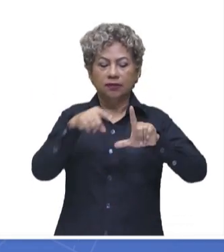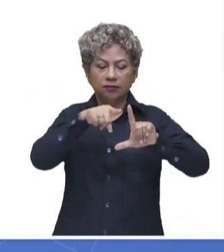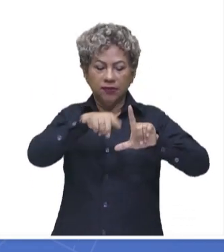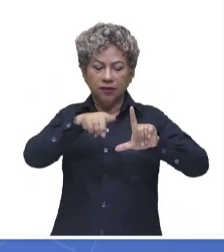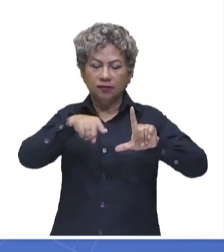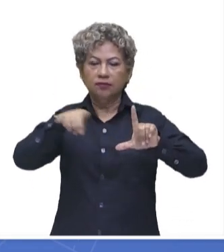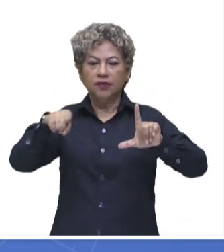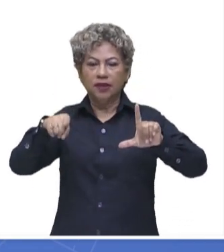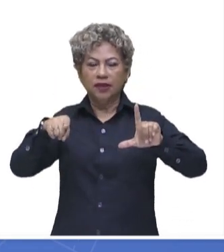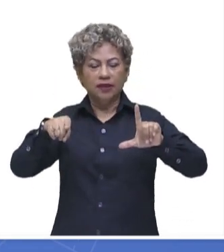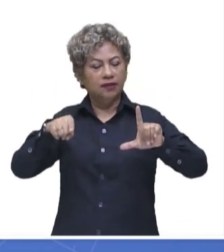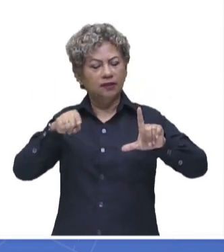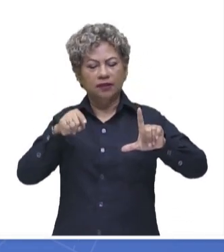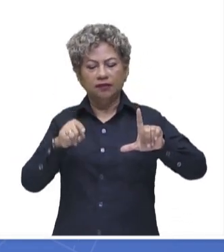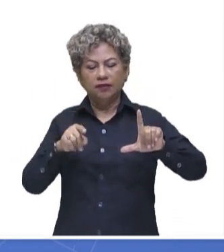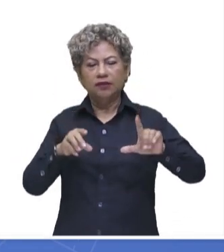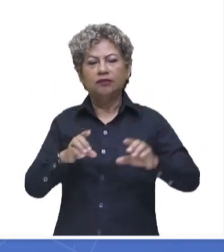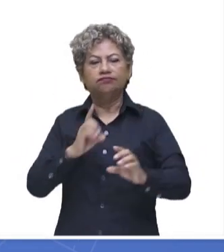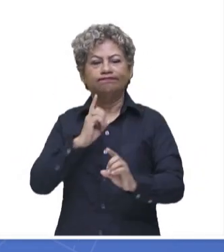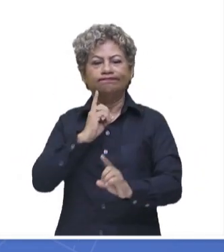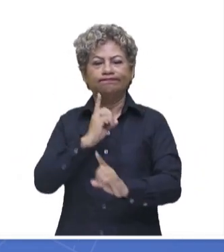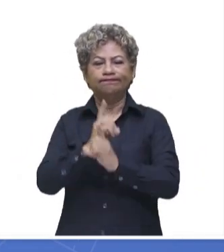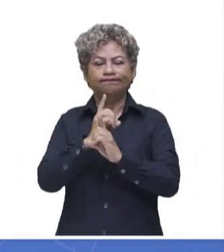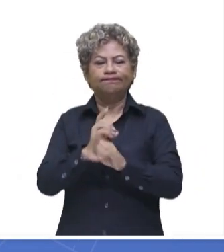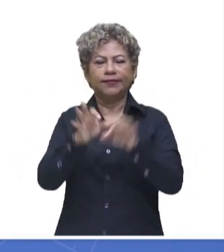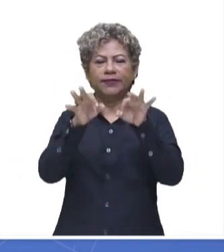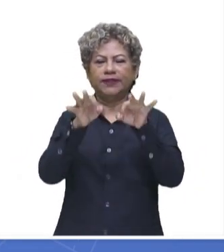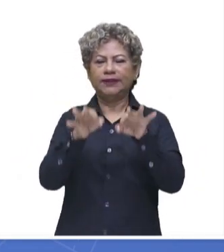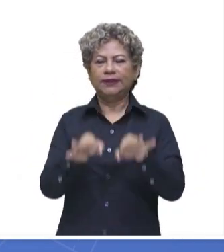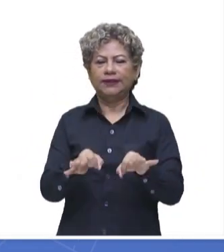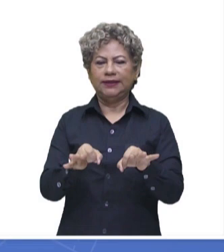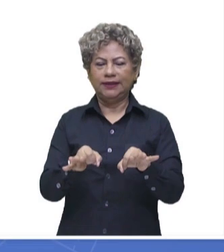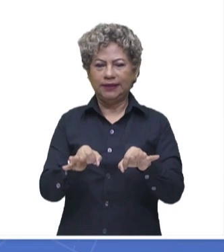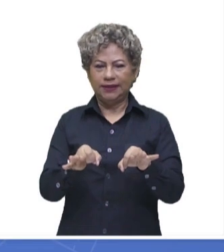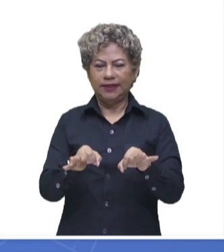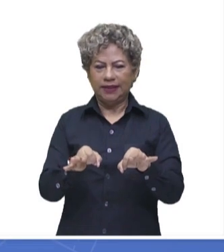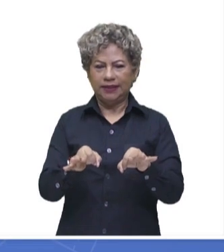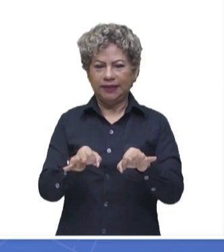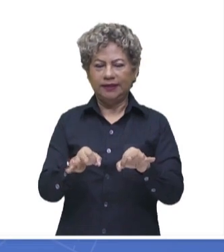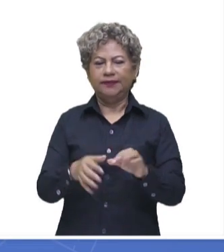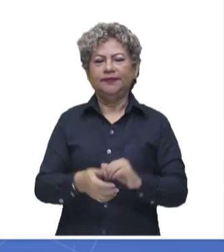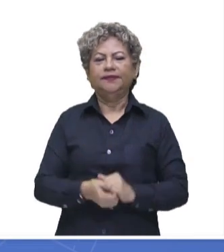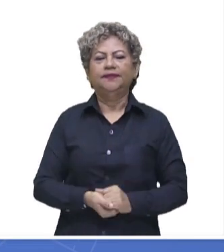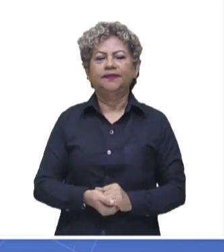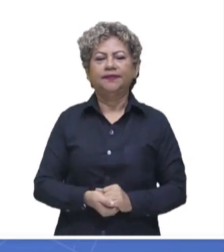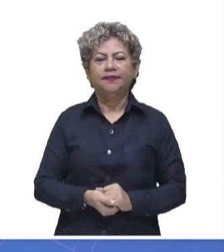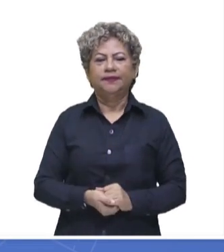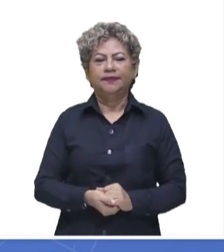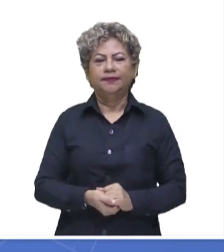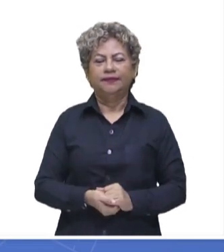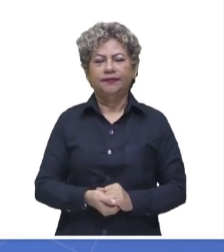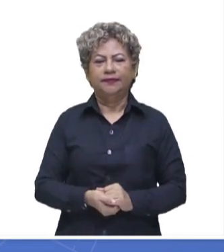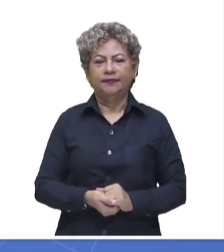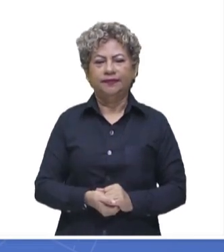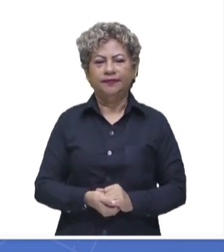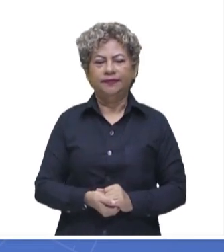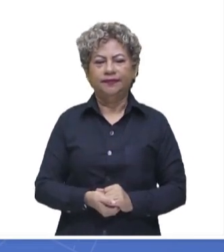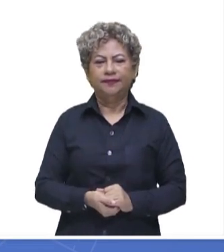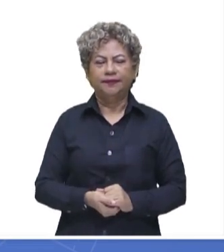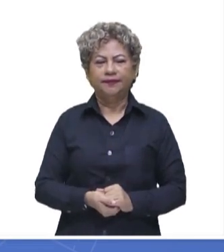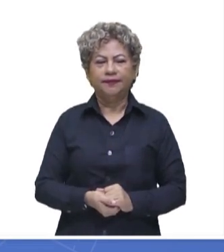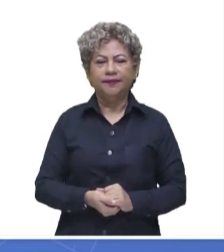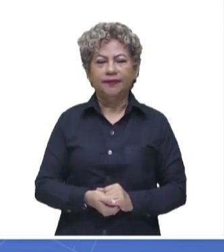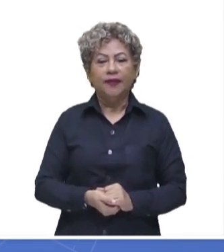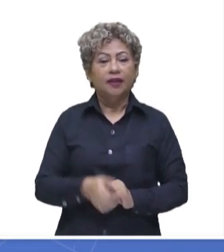fica implícito, né, a quantidade aí das respostas, né? No caso que a gente está chamando aqui de frequência, tá